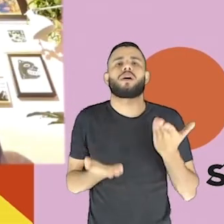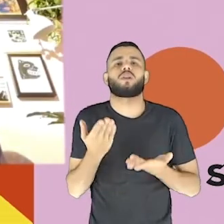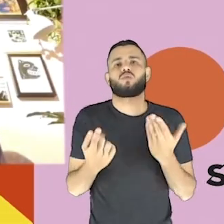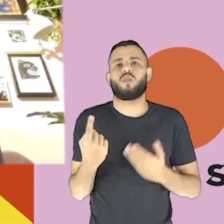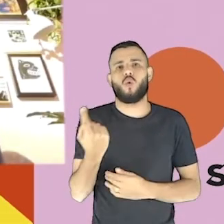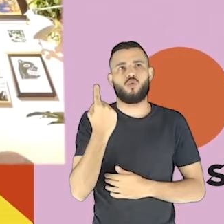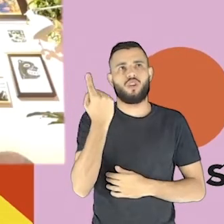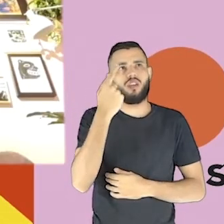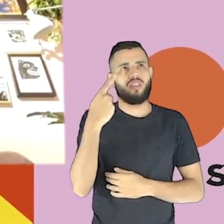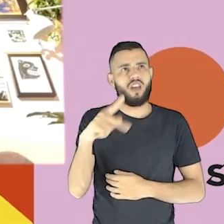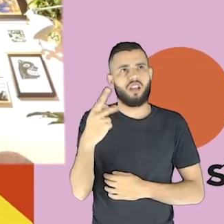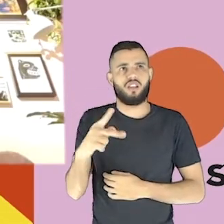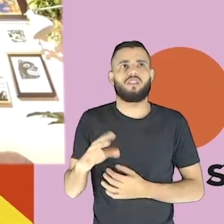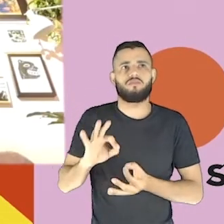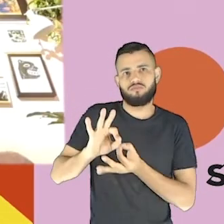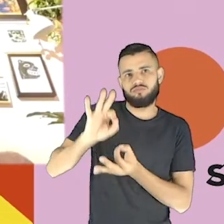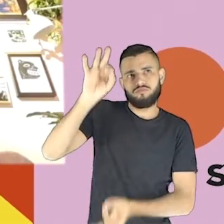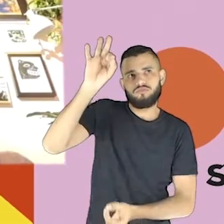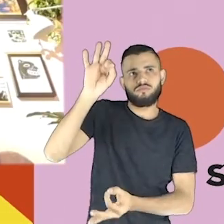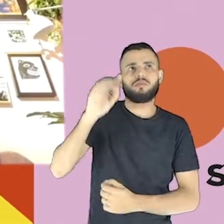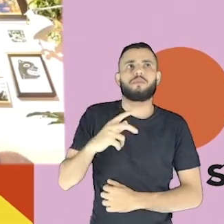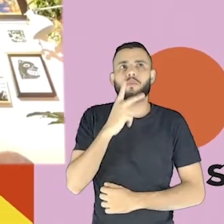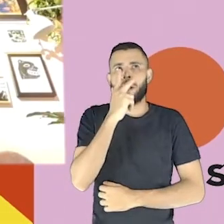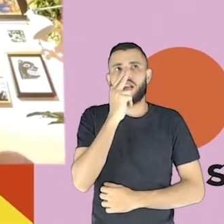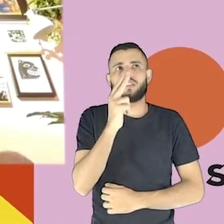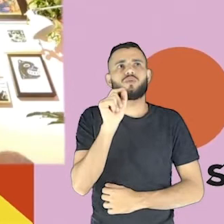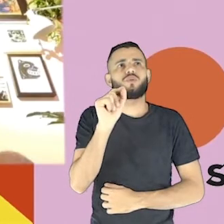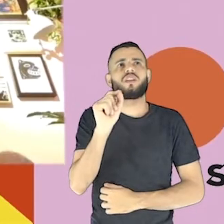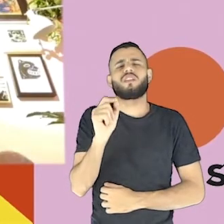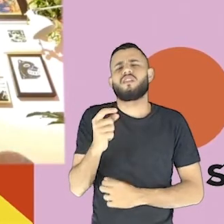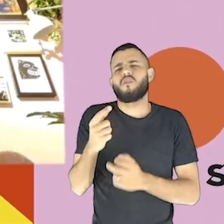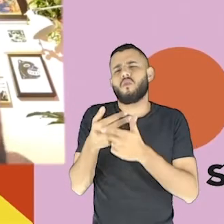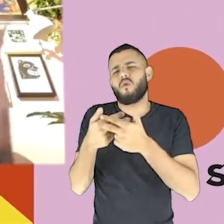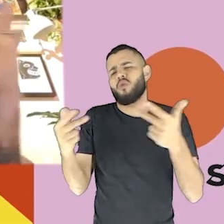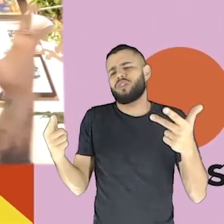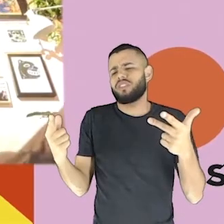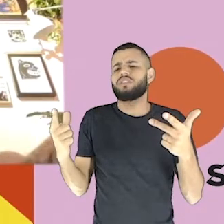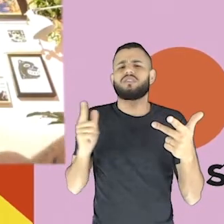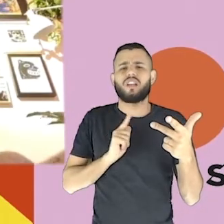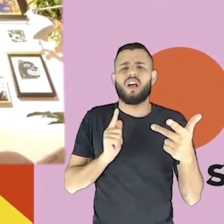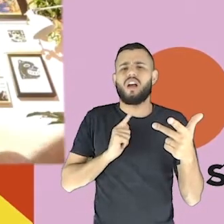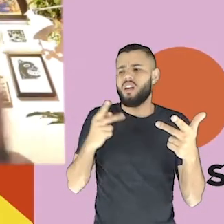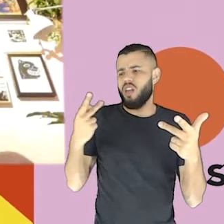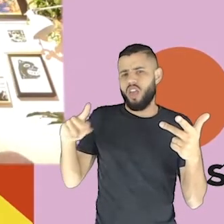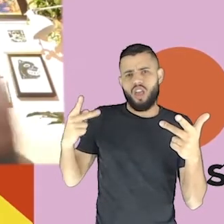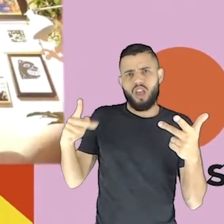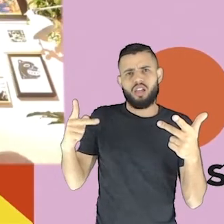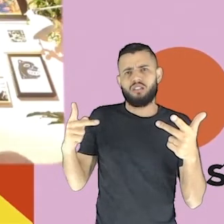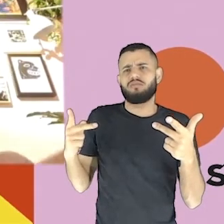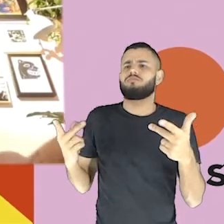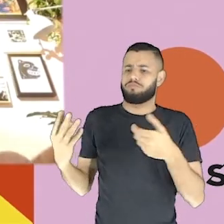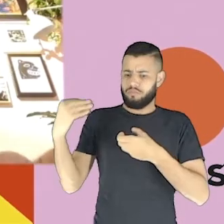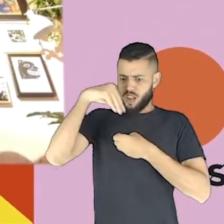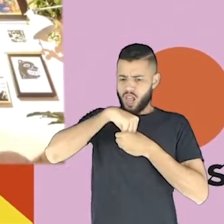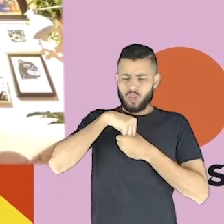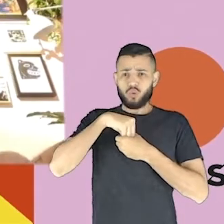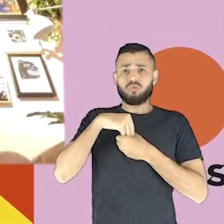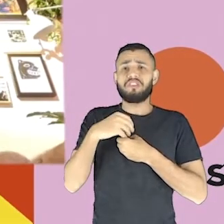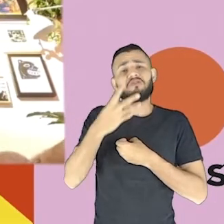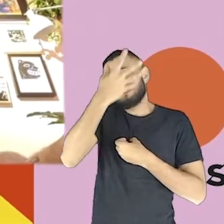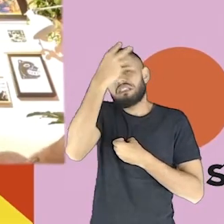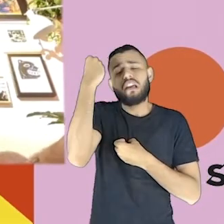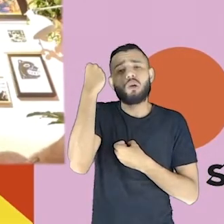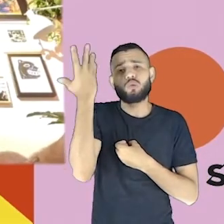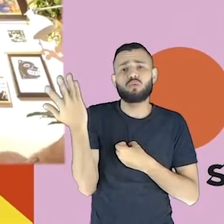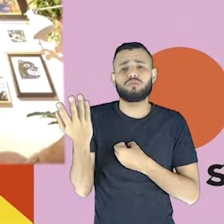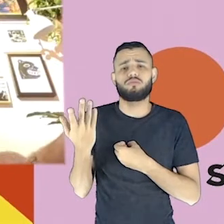altura dela, duas medidas que formam a Gabi, eu deixo de lado uma série de coisas que compõem a Gabriela, entendeu? E aí